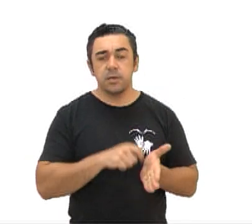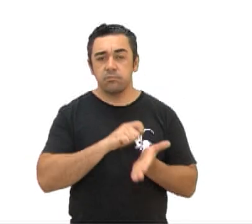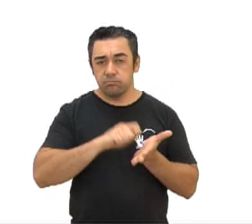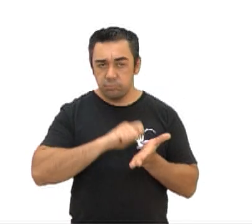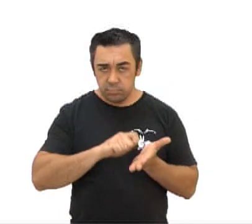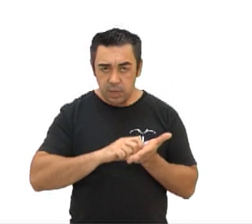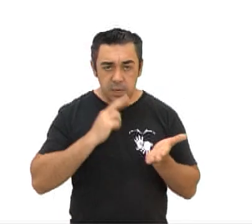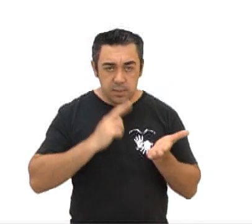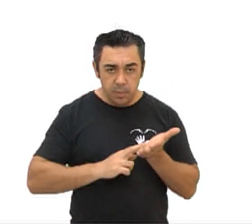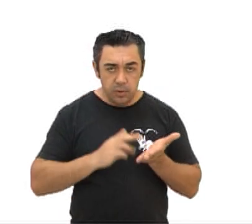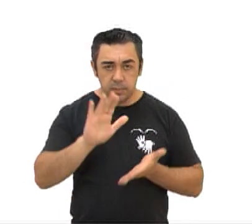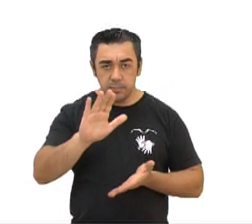uma resposta para ela.